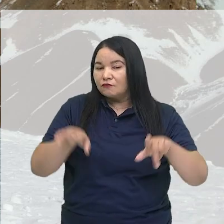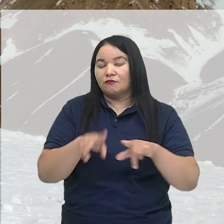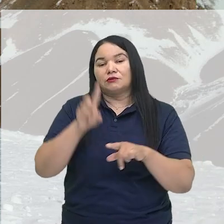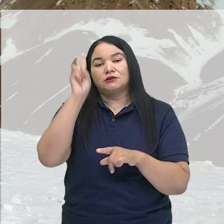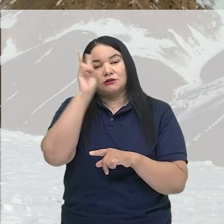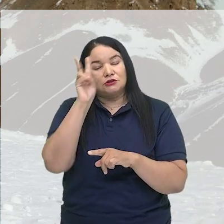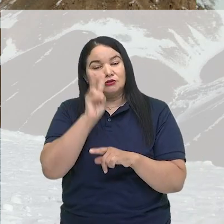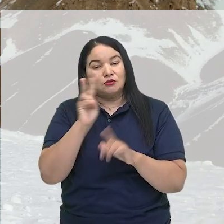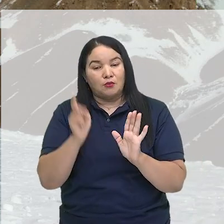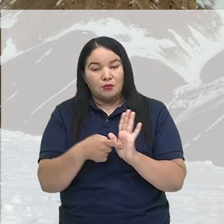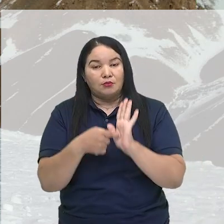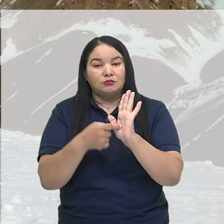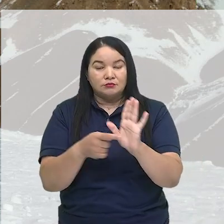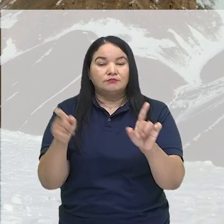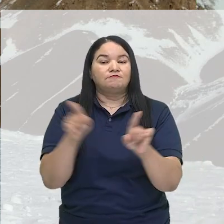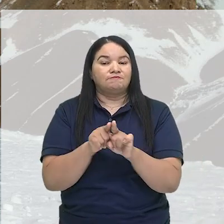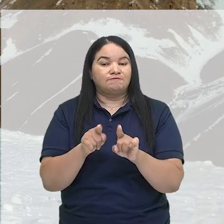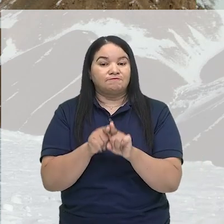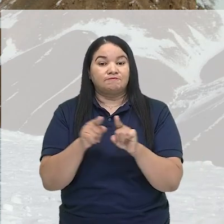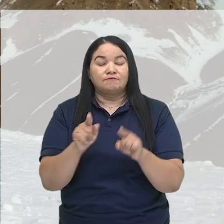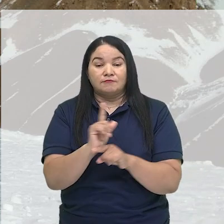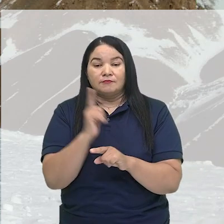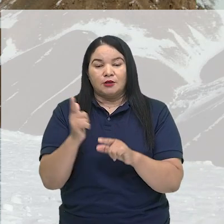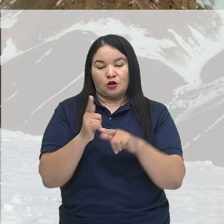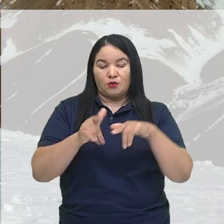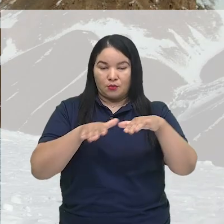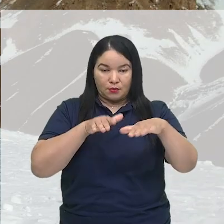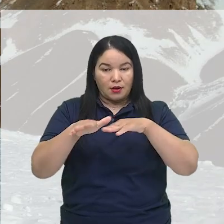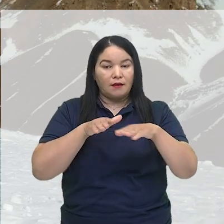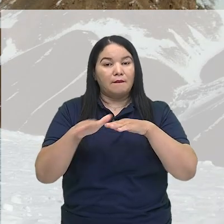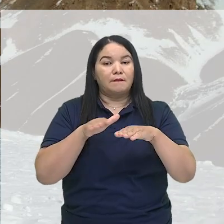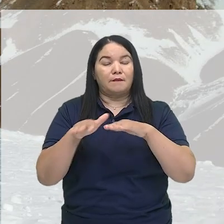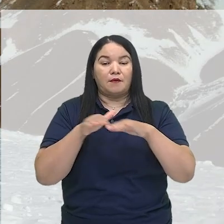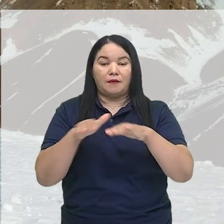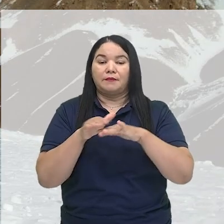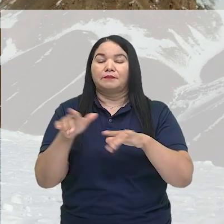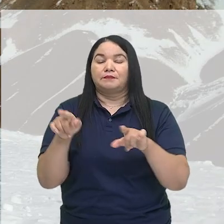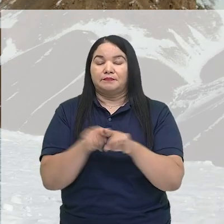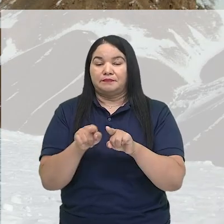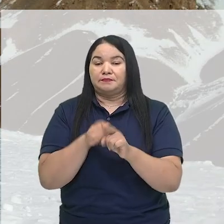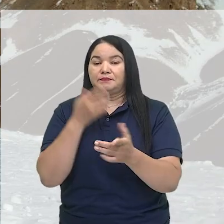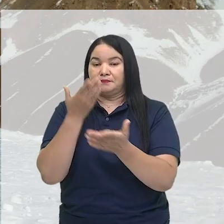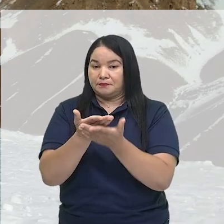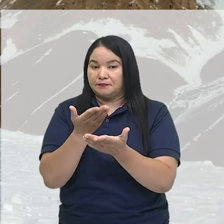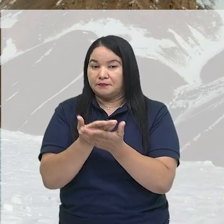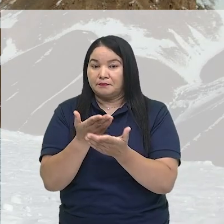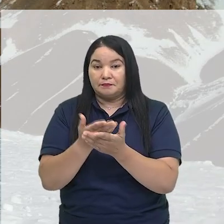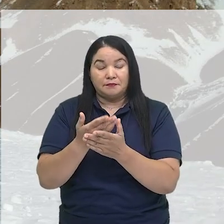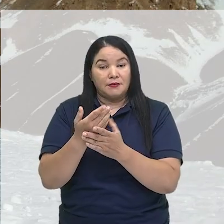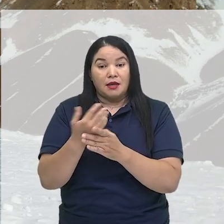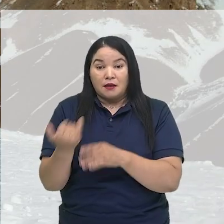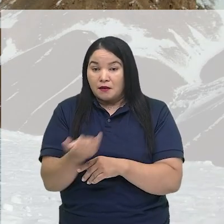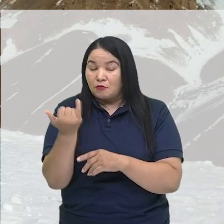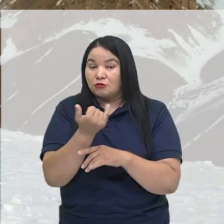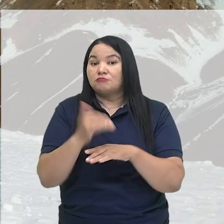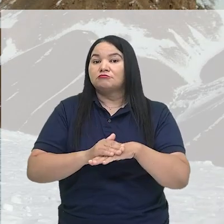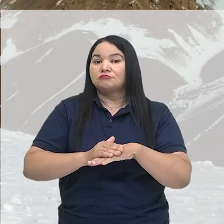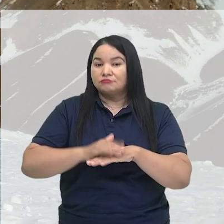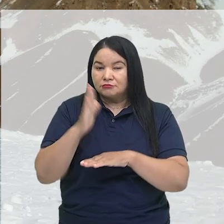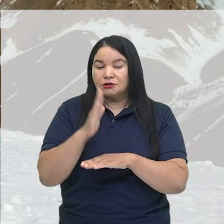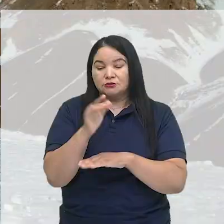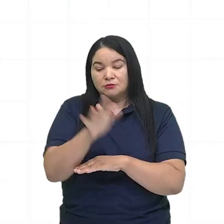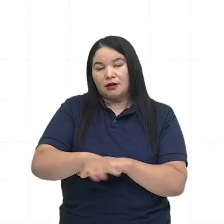isso, e também aí sobre os terremotos. Então, esses estudos são muito importantes para a